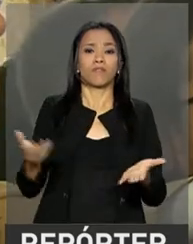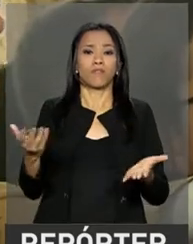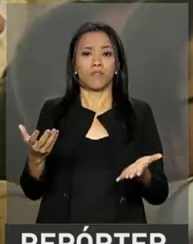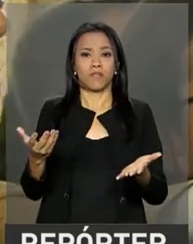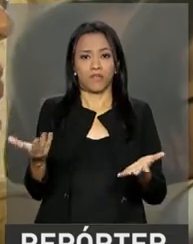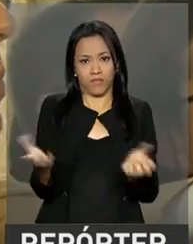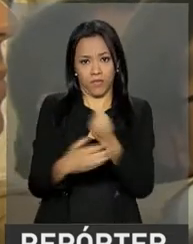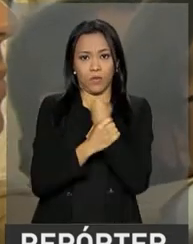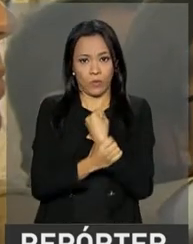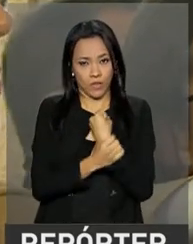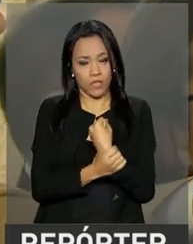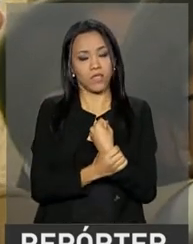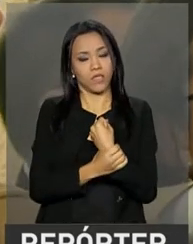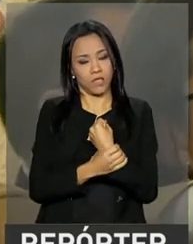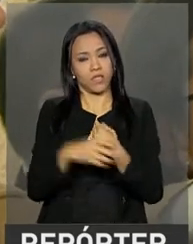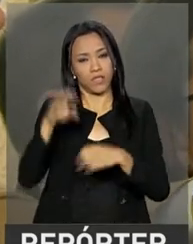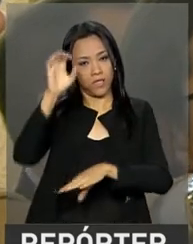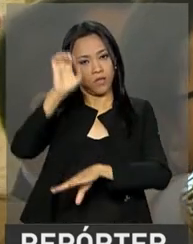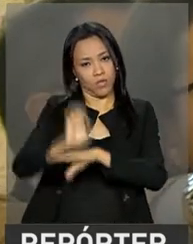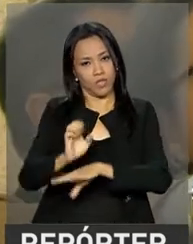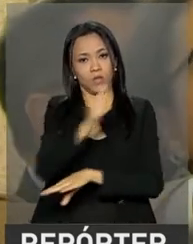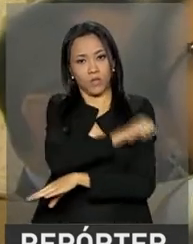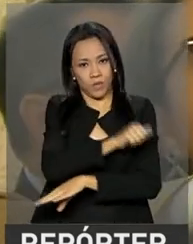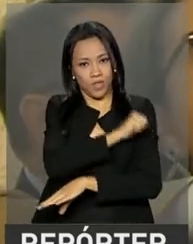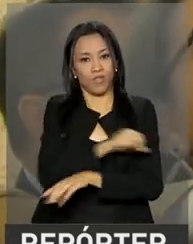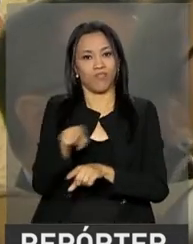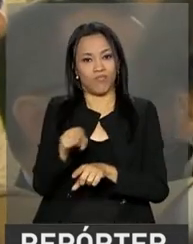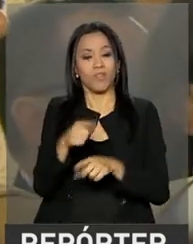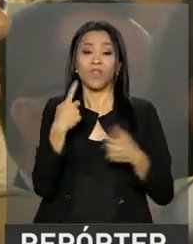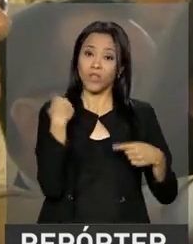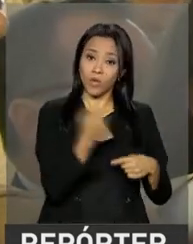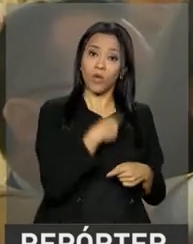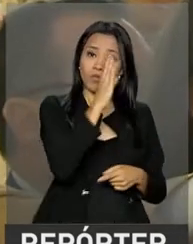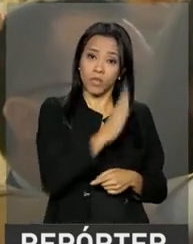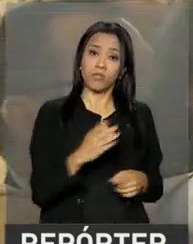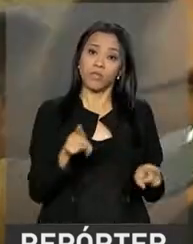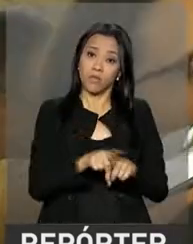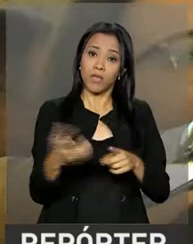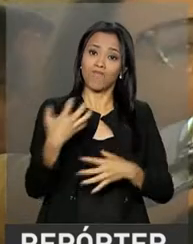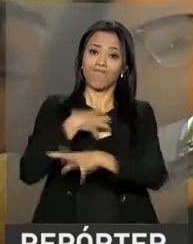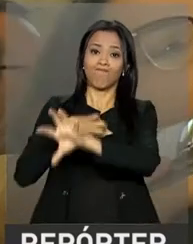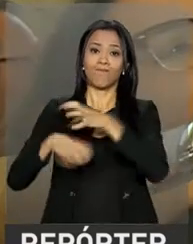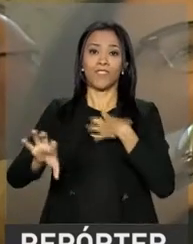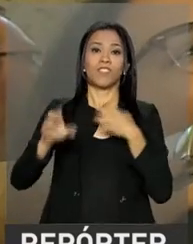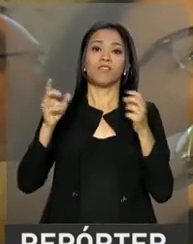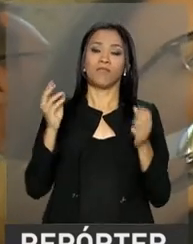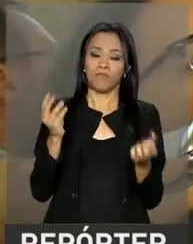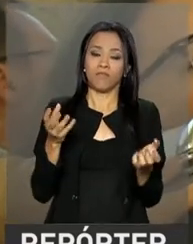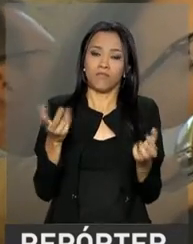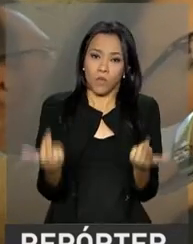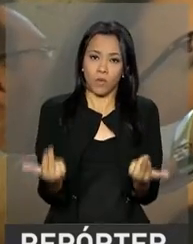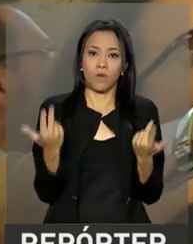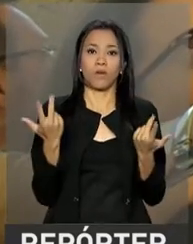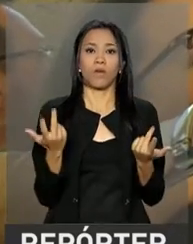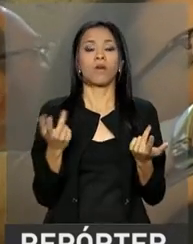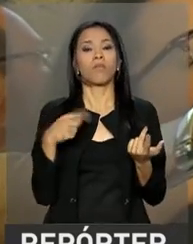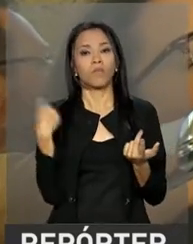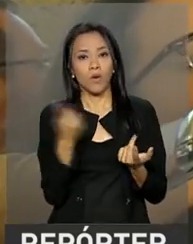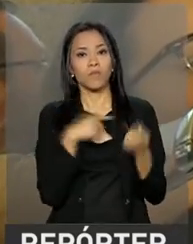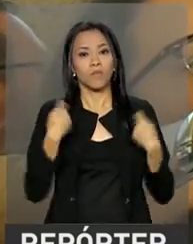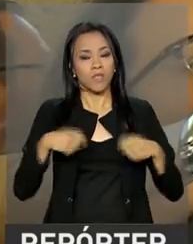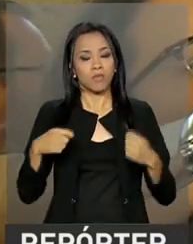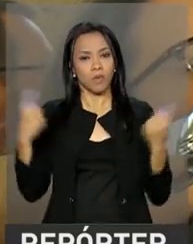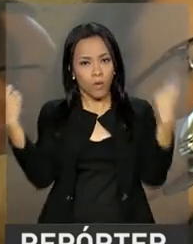cariocas vivem, mas todo o Brasil sente. Porque a gente é um pouco carioca, não tem jeito. Precisa combater a criminalidade,